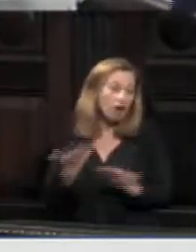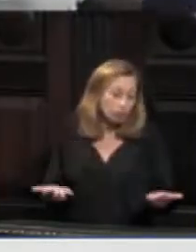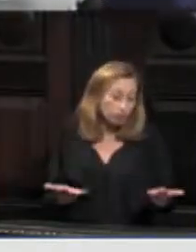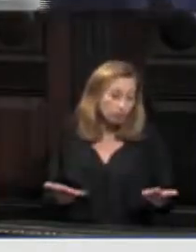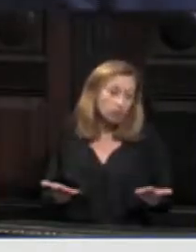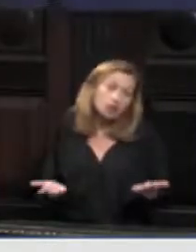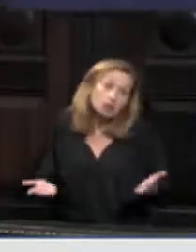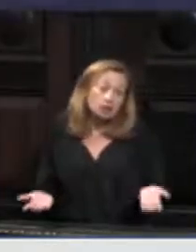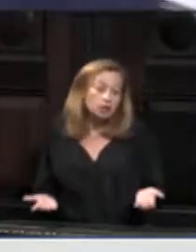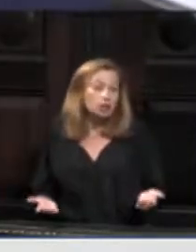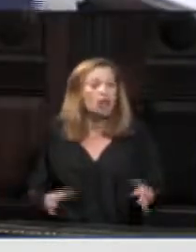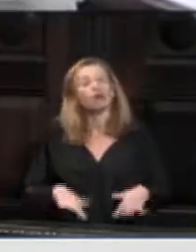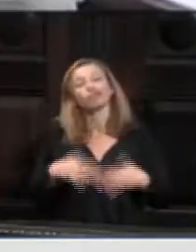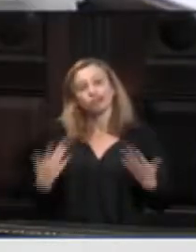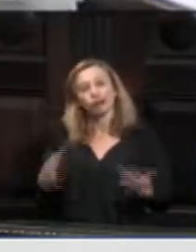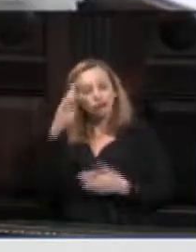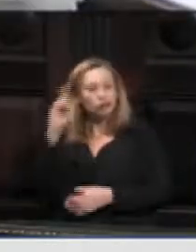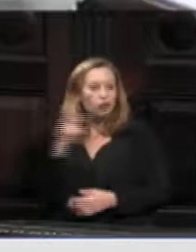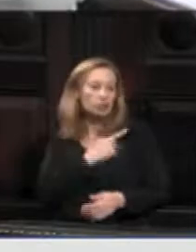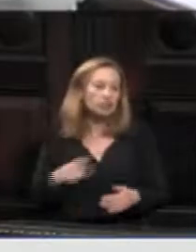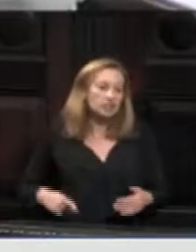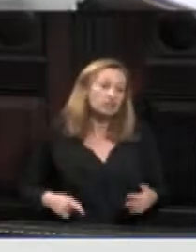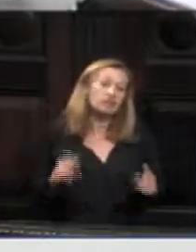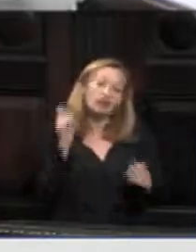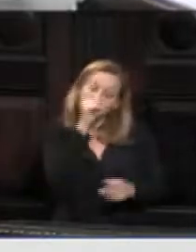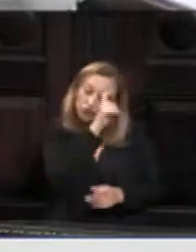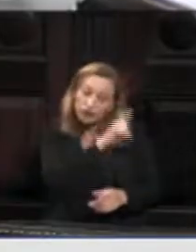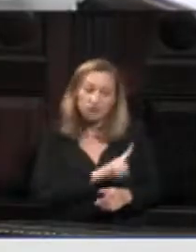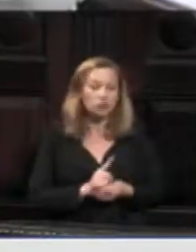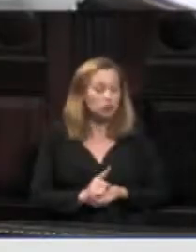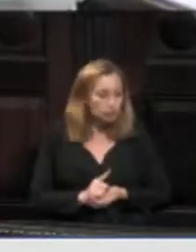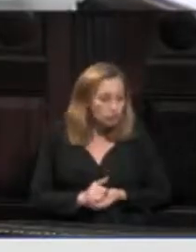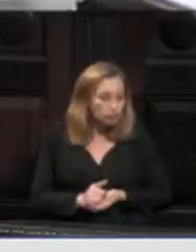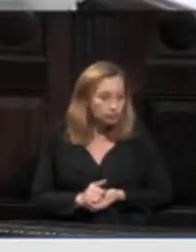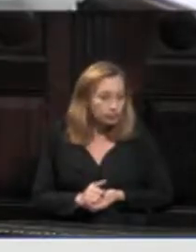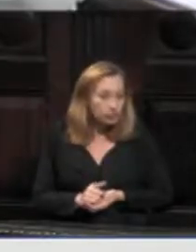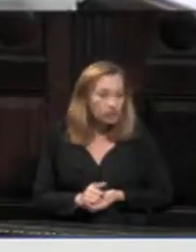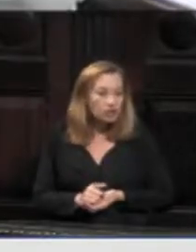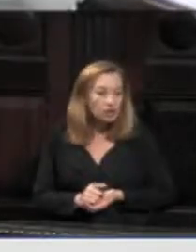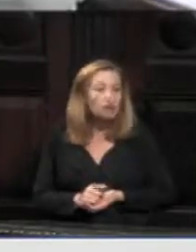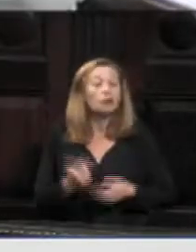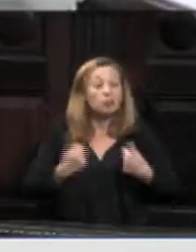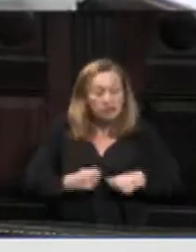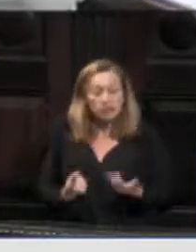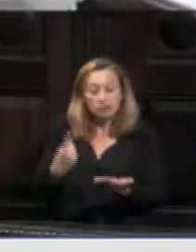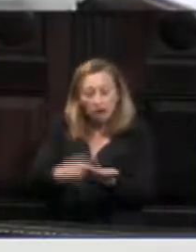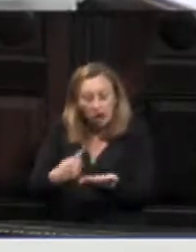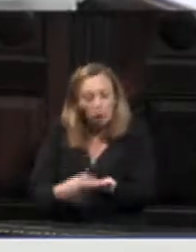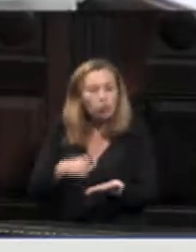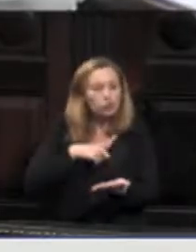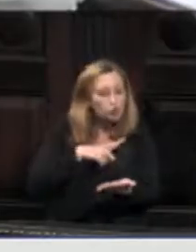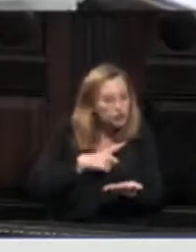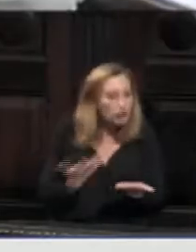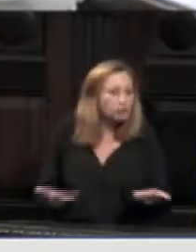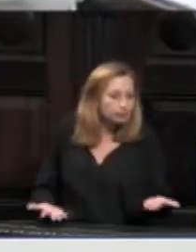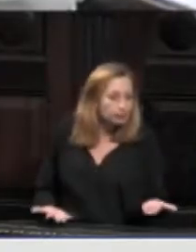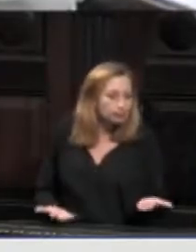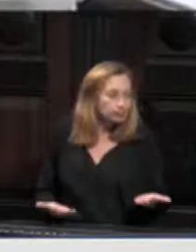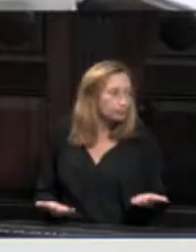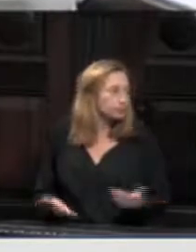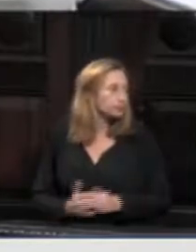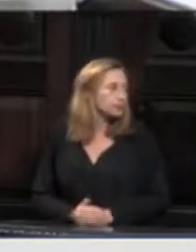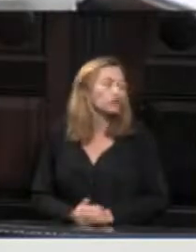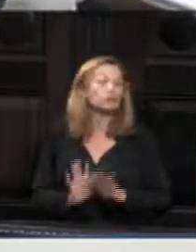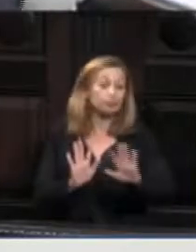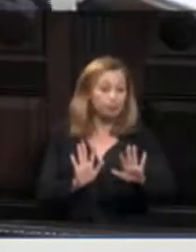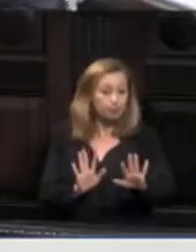apelo às demais bancadas para que isto possa fazer parte do acordo. Somente isso que eu estou apelando. Não, a Vossa